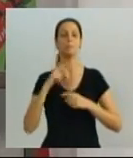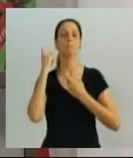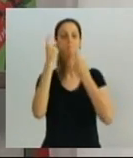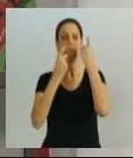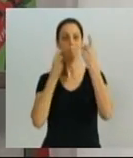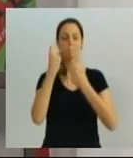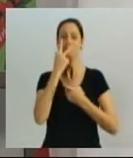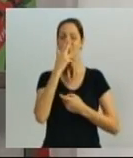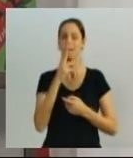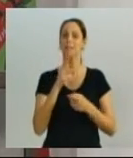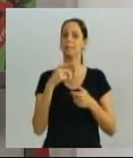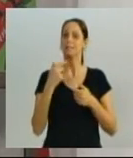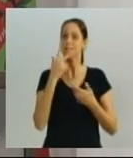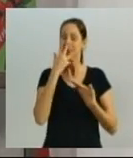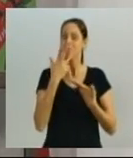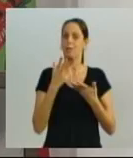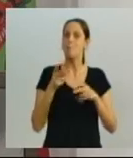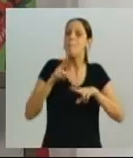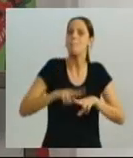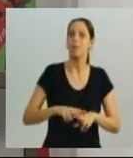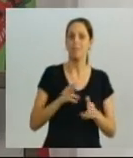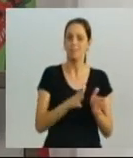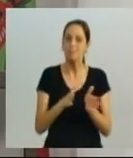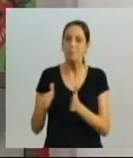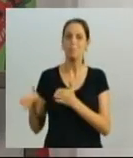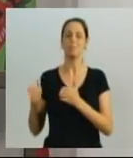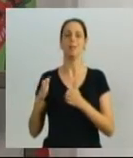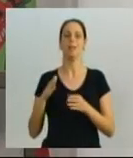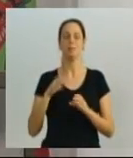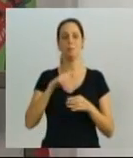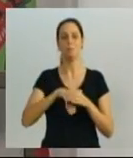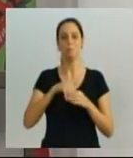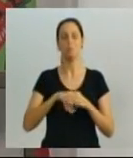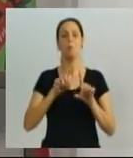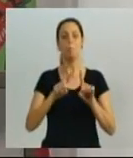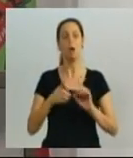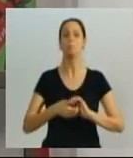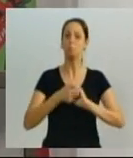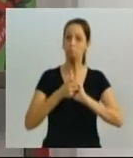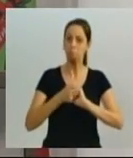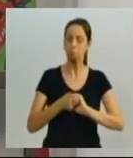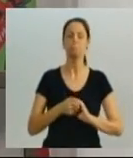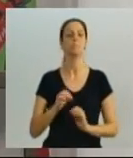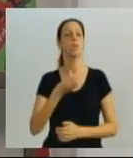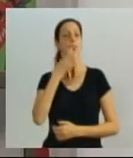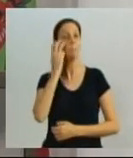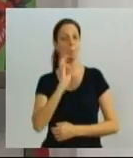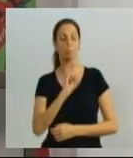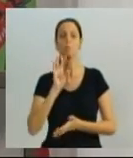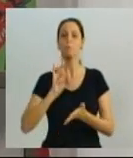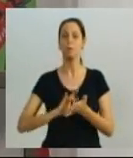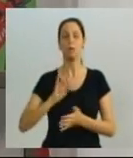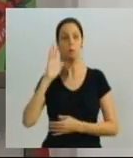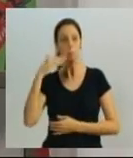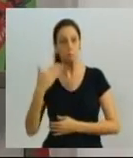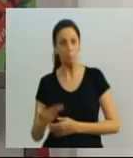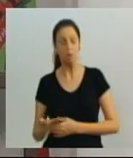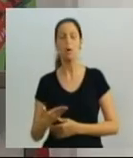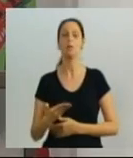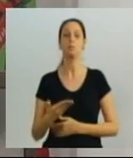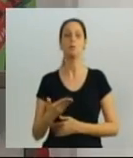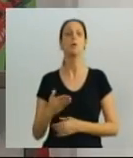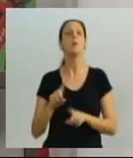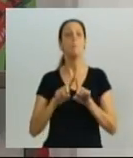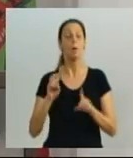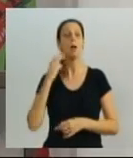engessar demais o processo eleitoral. Mas tenho acompanhado o debate do vereador Vanderlei, quero render minhas homenagens, porque não é só um debate de projeto de lei, o vereador Vanderlei